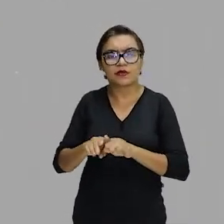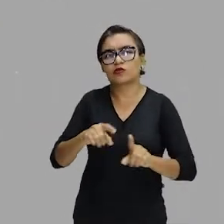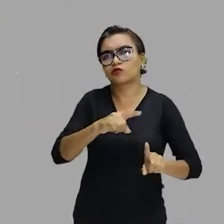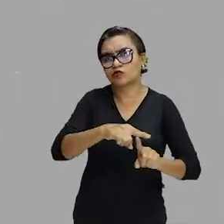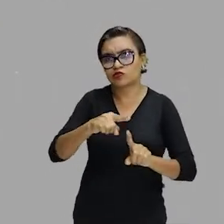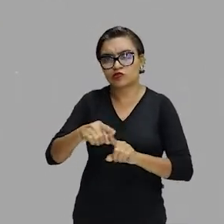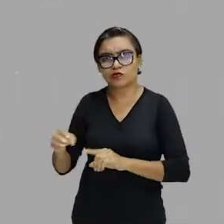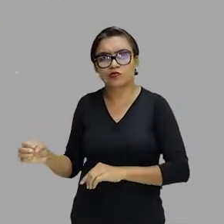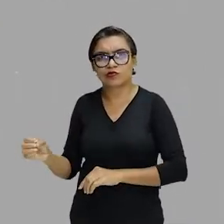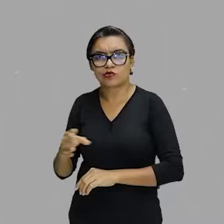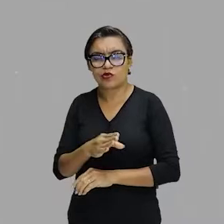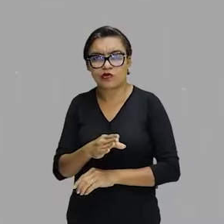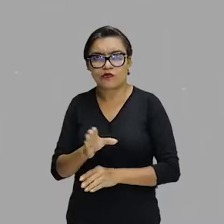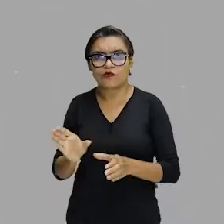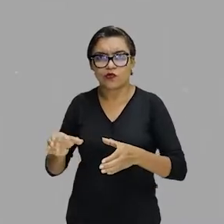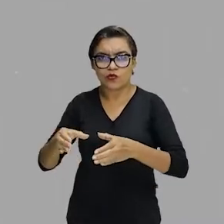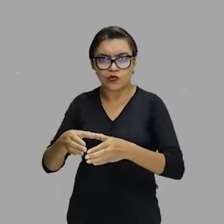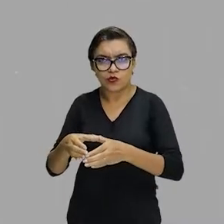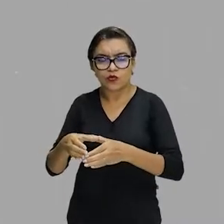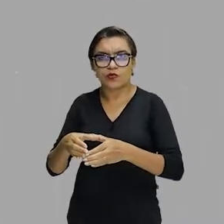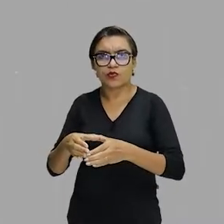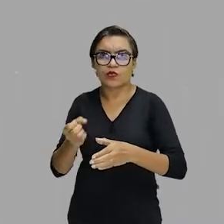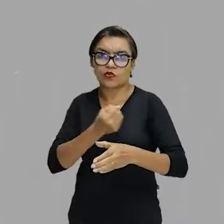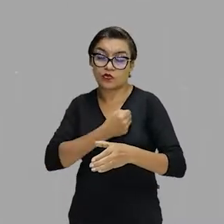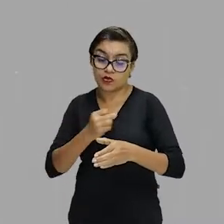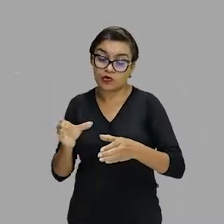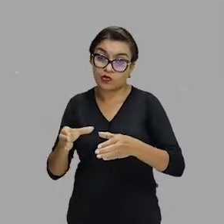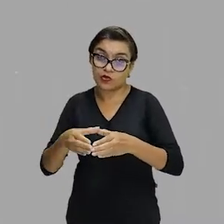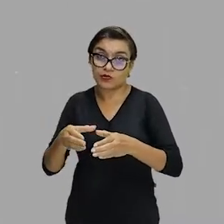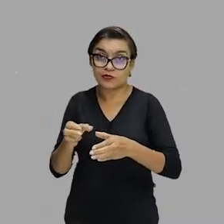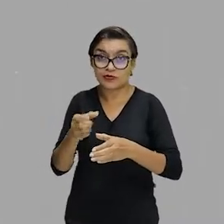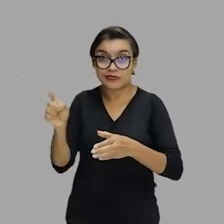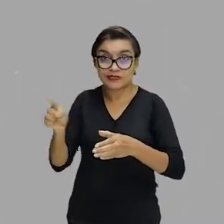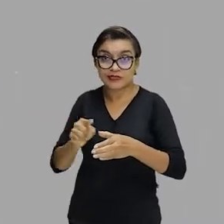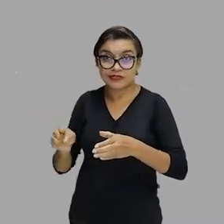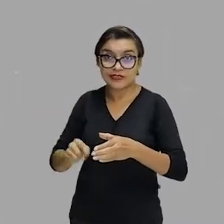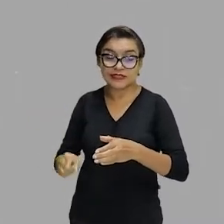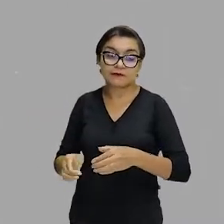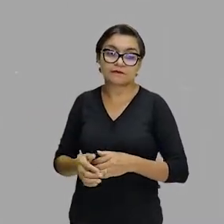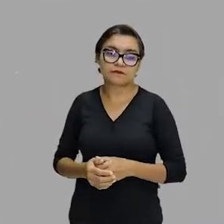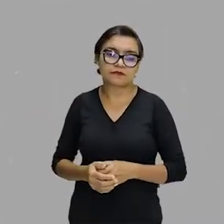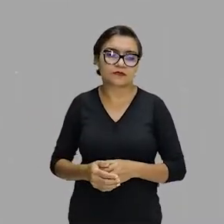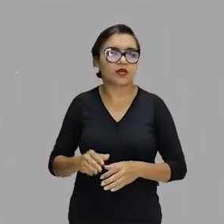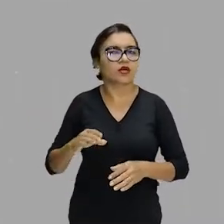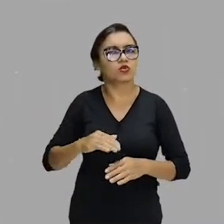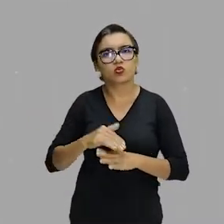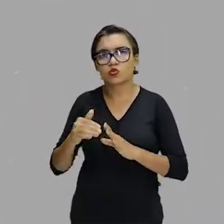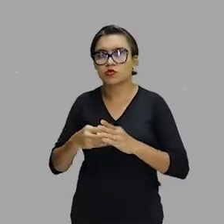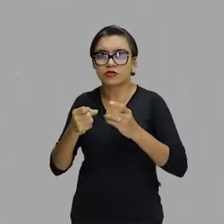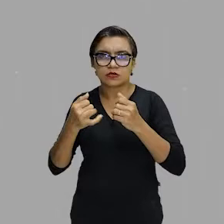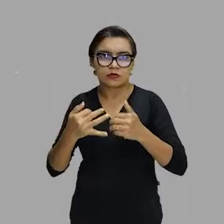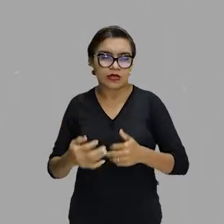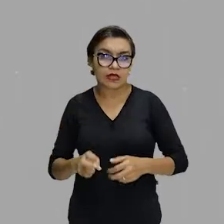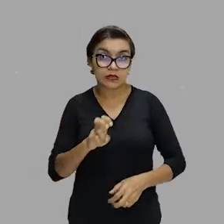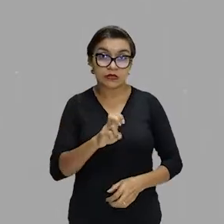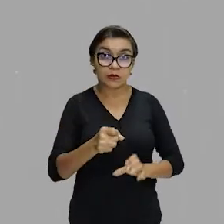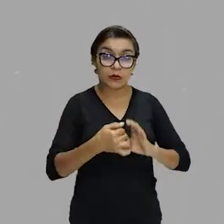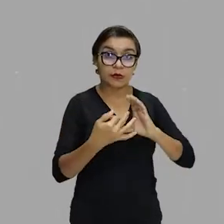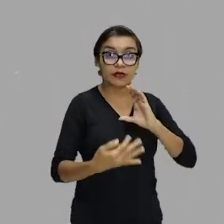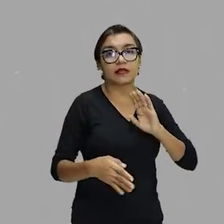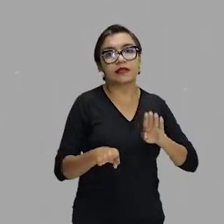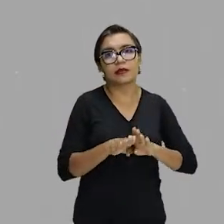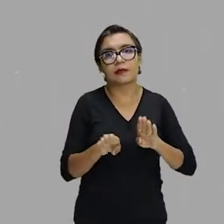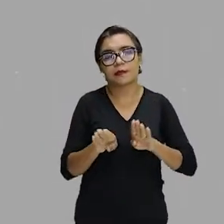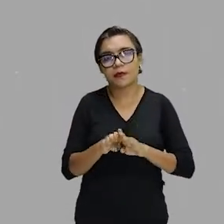de número, que é o conjunto dos números inteiros, tá? Então, tudo que foi dito lá, aquelas 5 propriedades, também